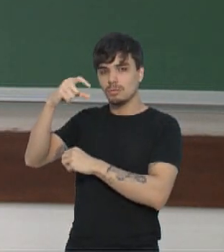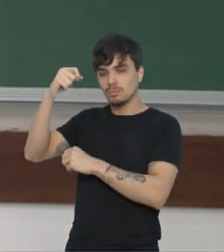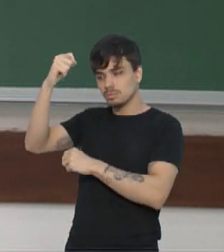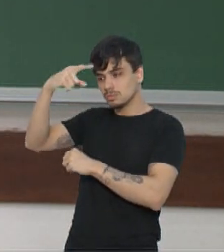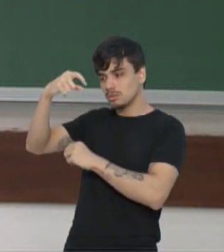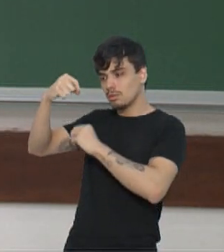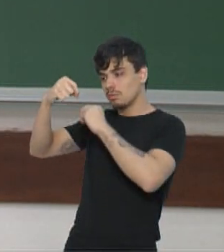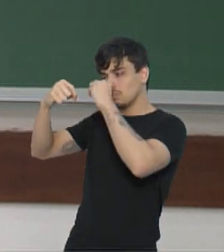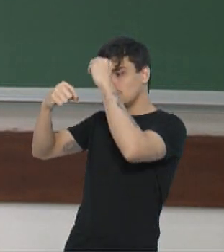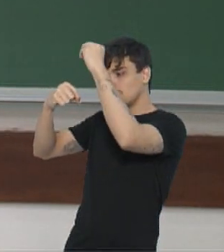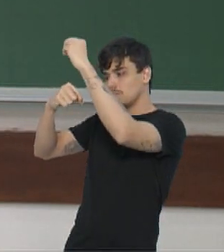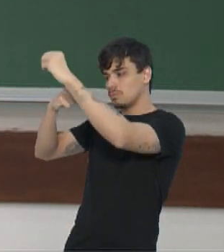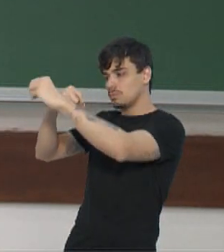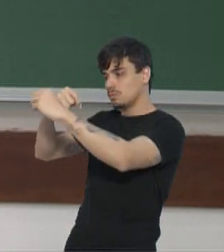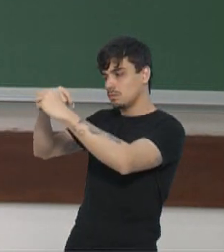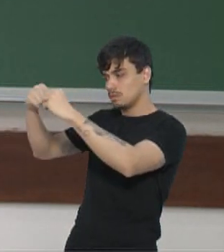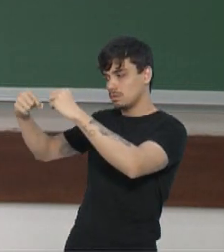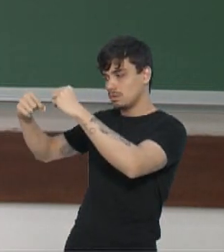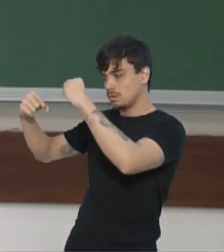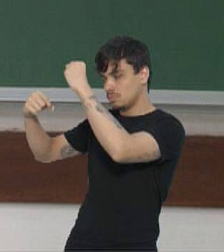uma das laterais